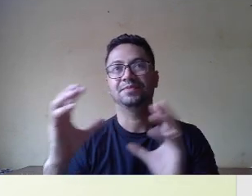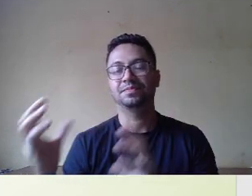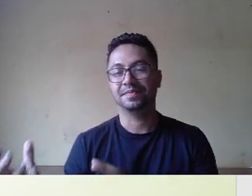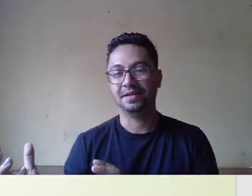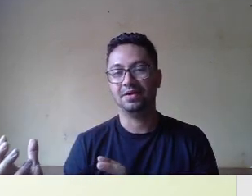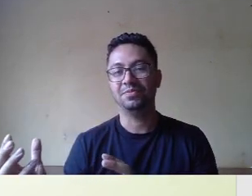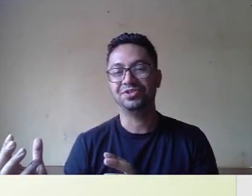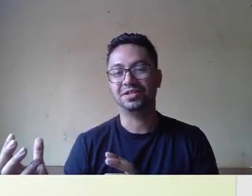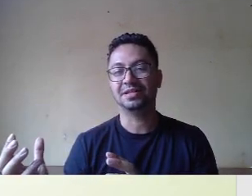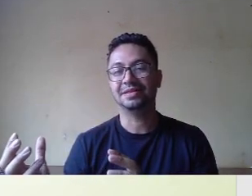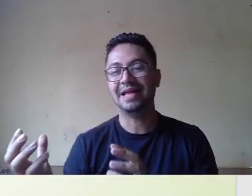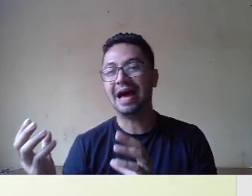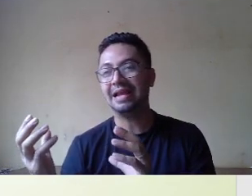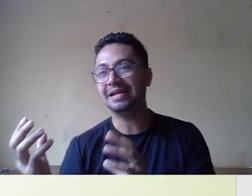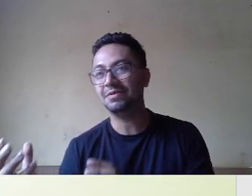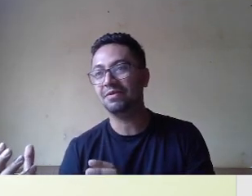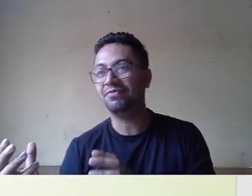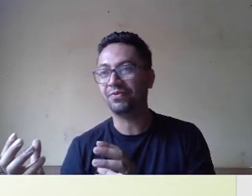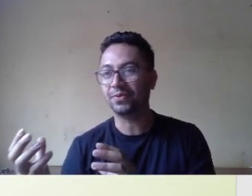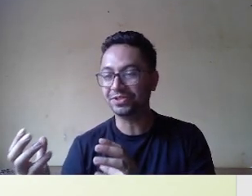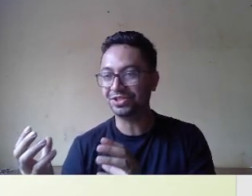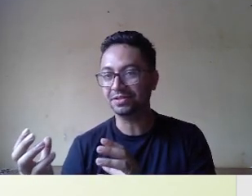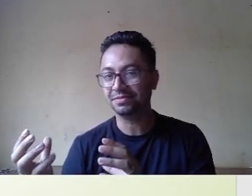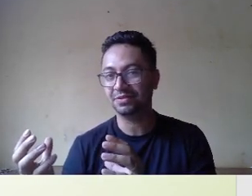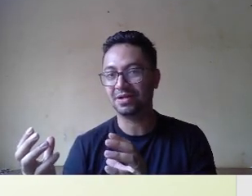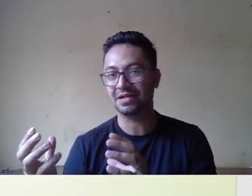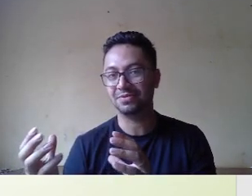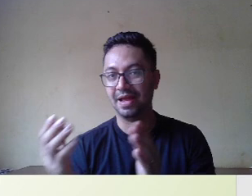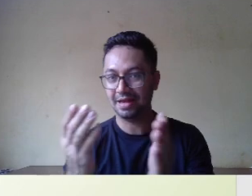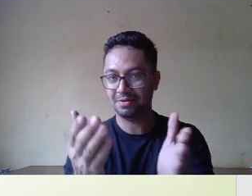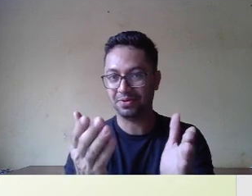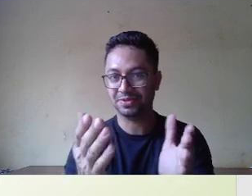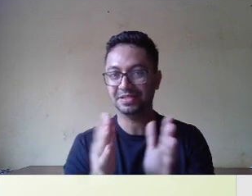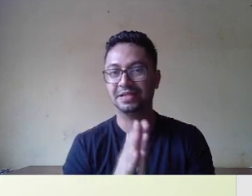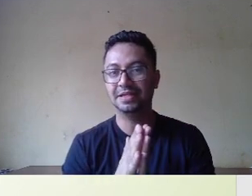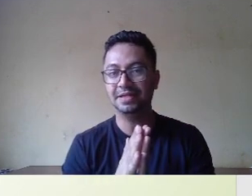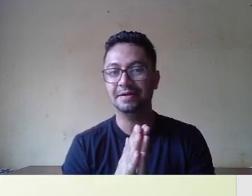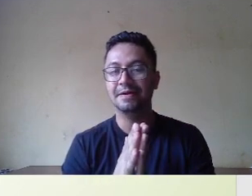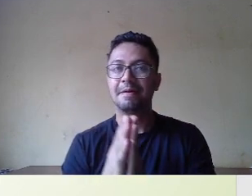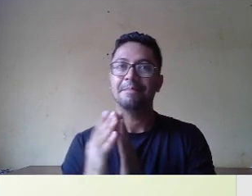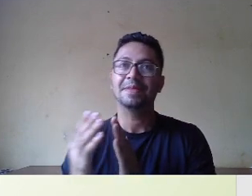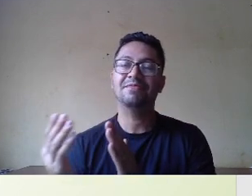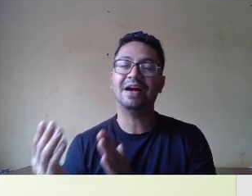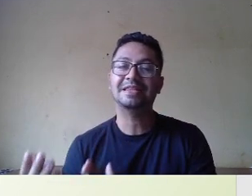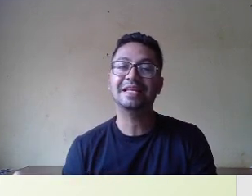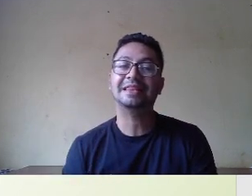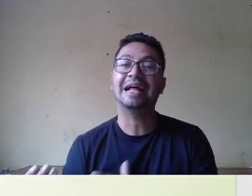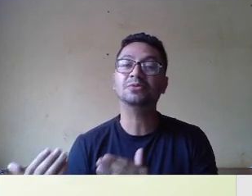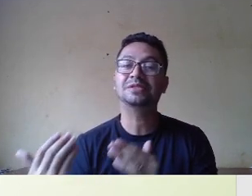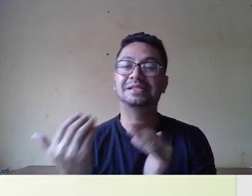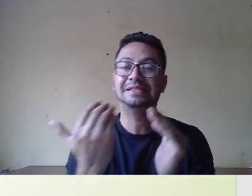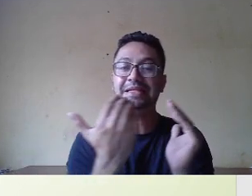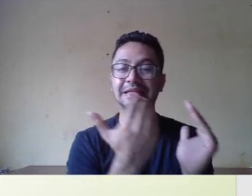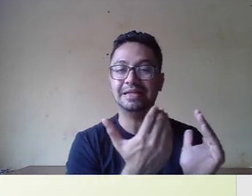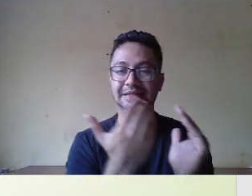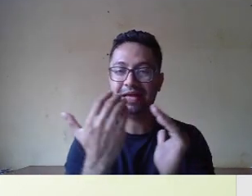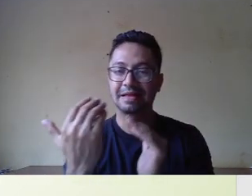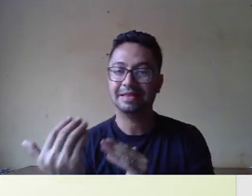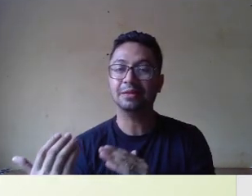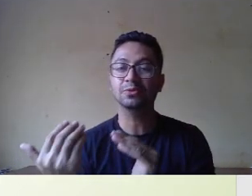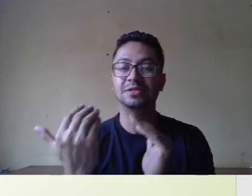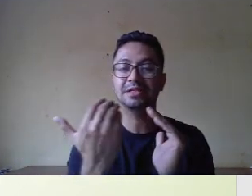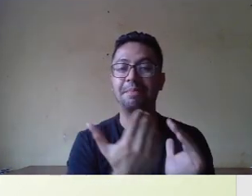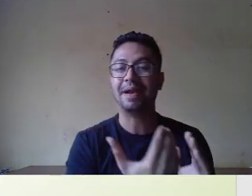ser obtida da língua fonte, que no caso é a língua portuguesa aqui, e vai ser traduzida,